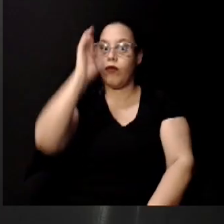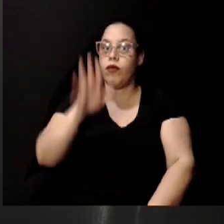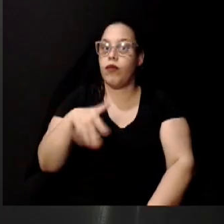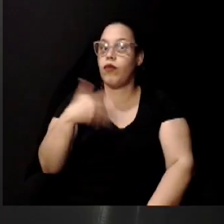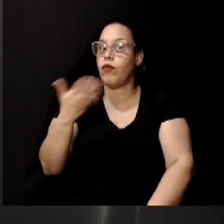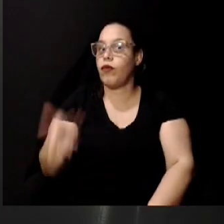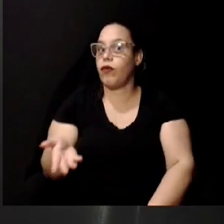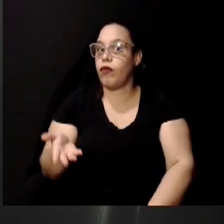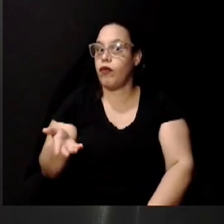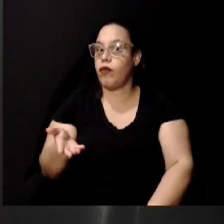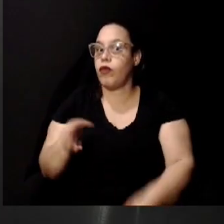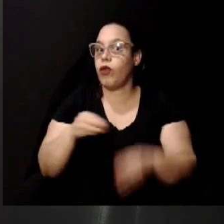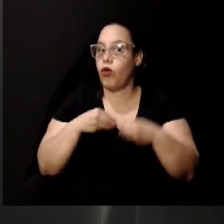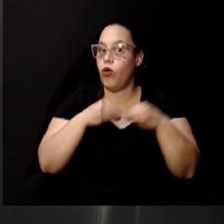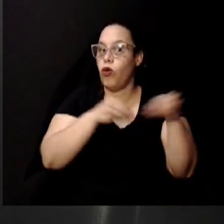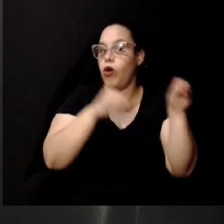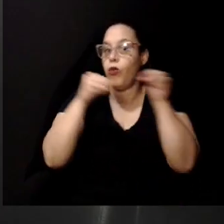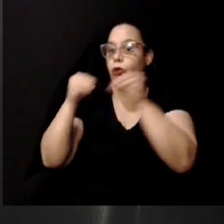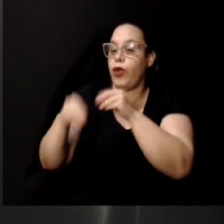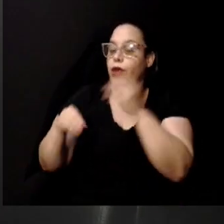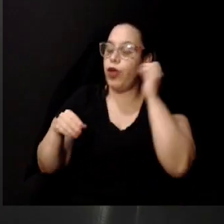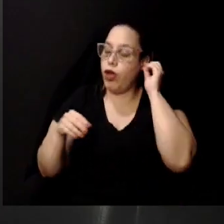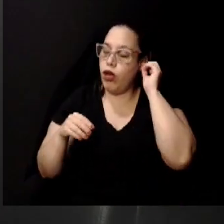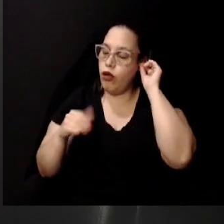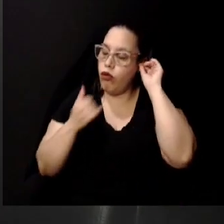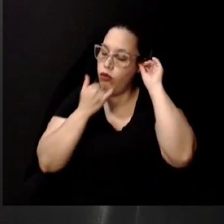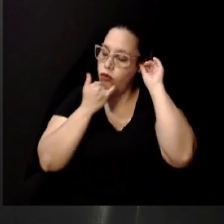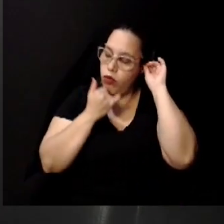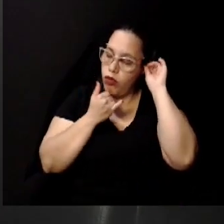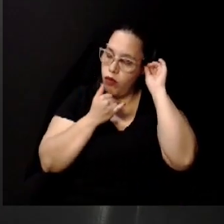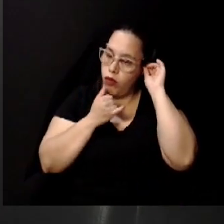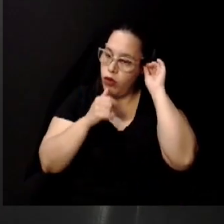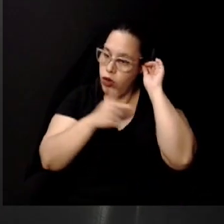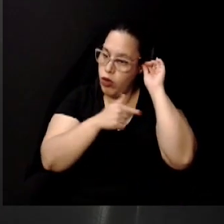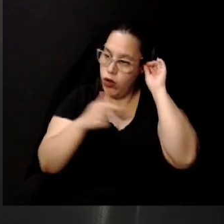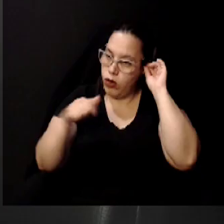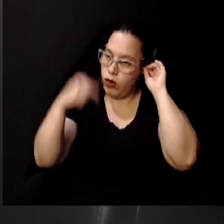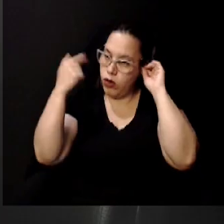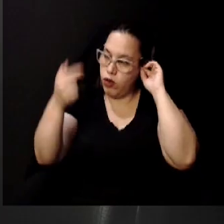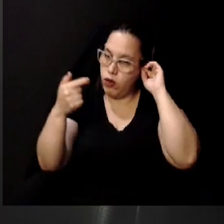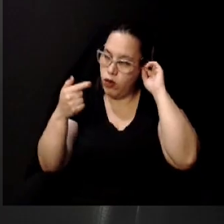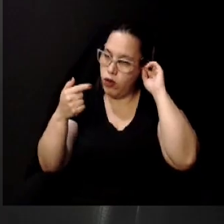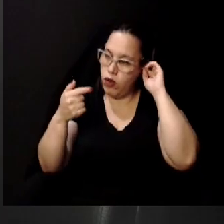que vai, né? Semana que vem, dia